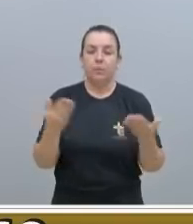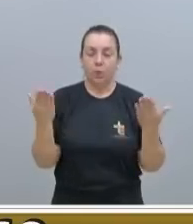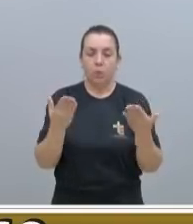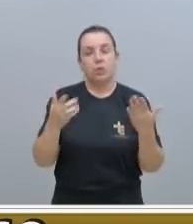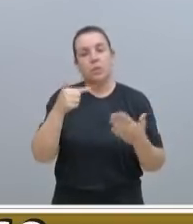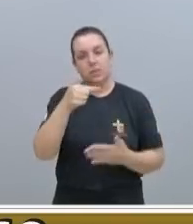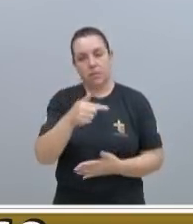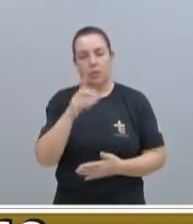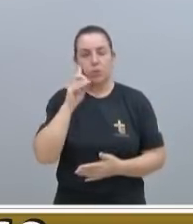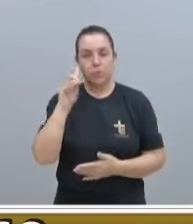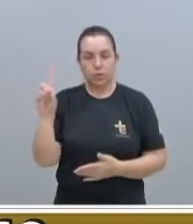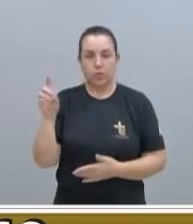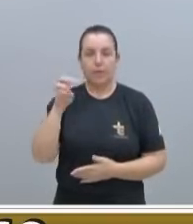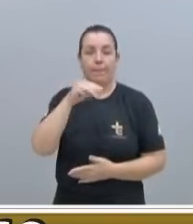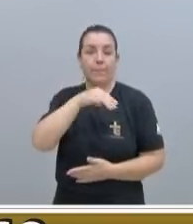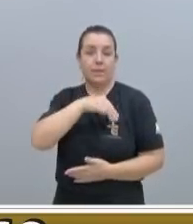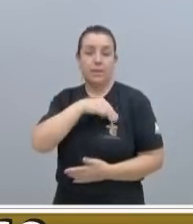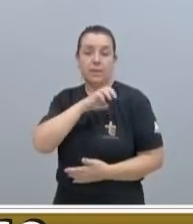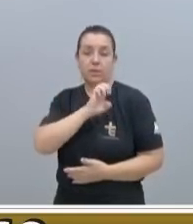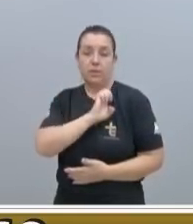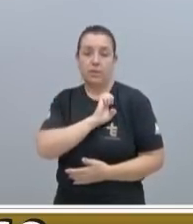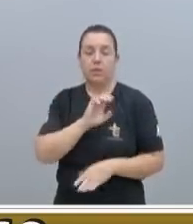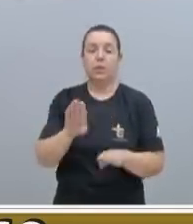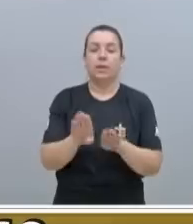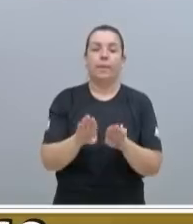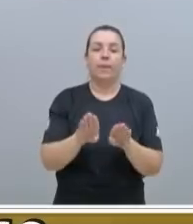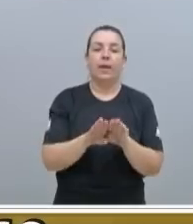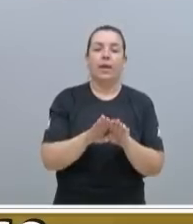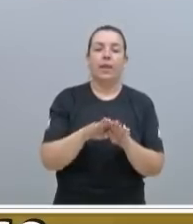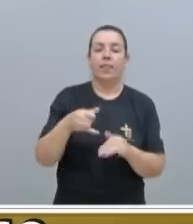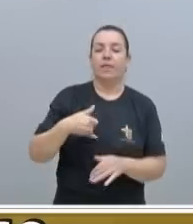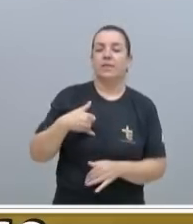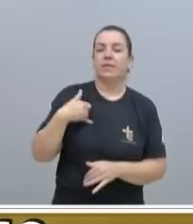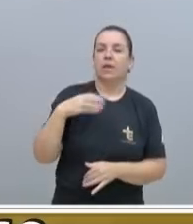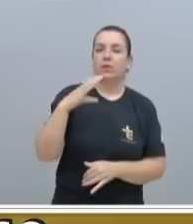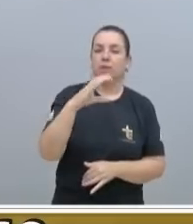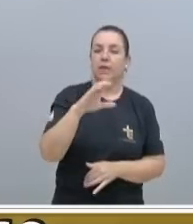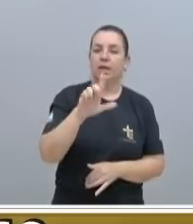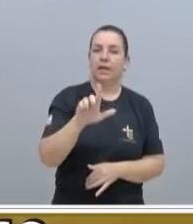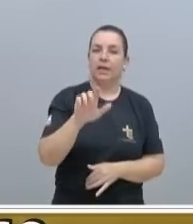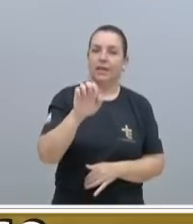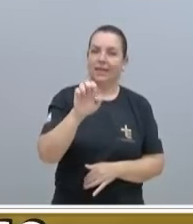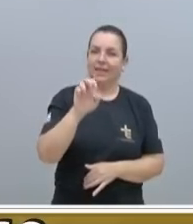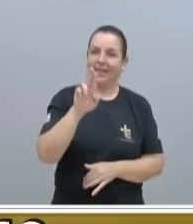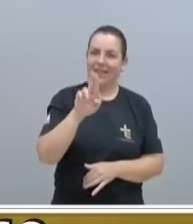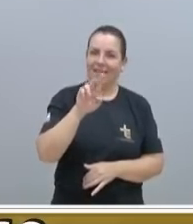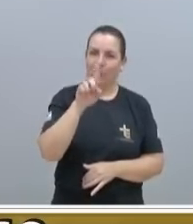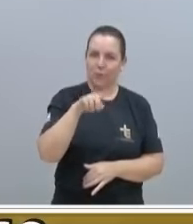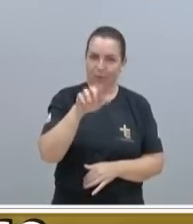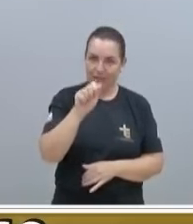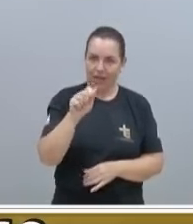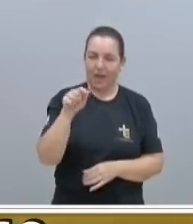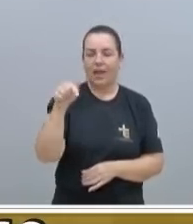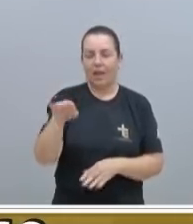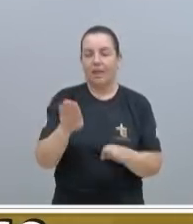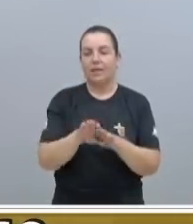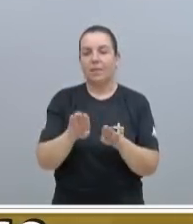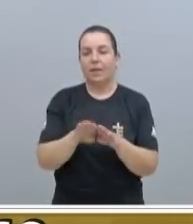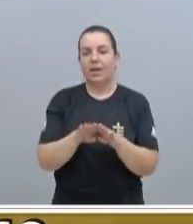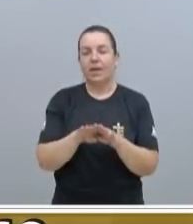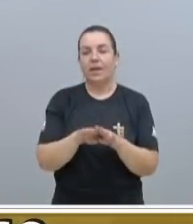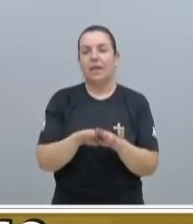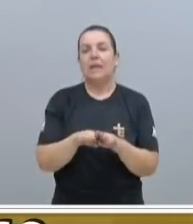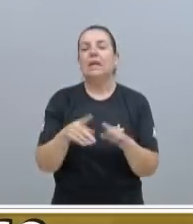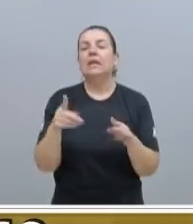sétimo dia mas é porque hoje é aniversário da cleusa então na hora me veio escapou porque é muita informação da cleuza que está em